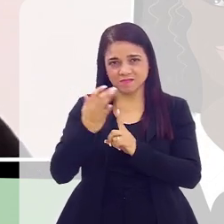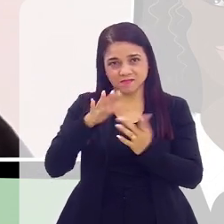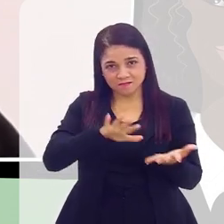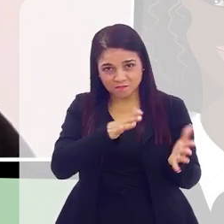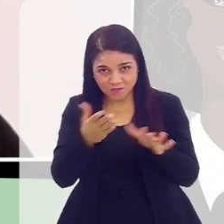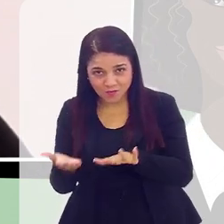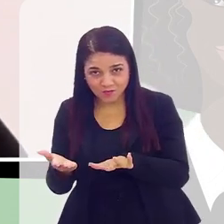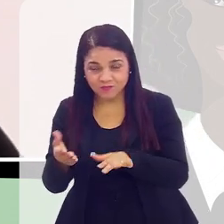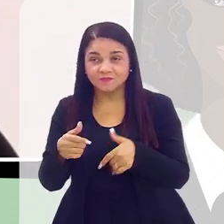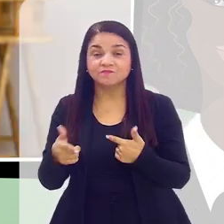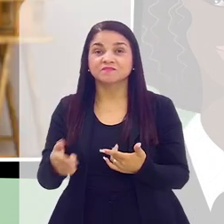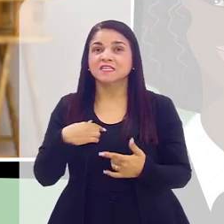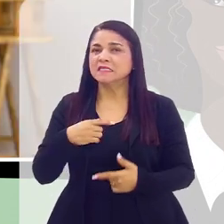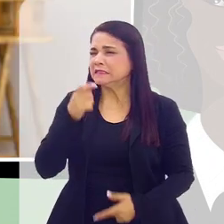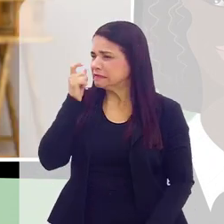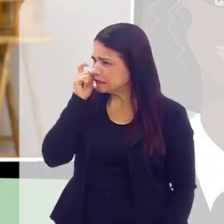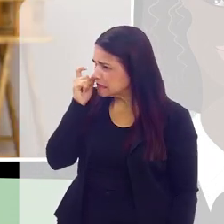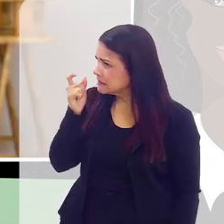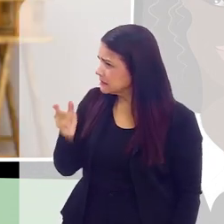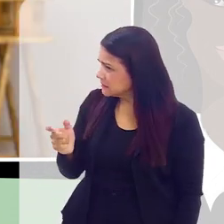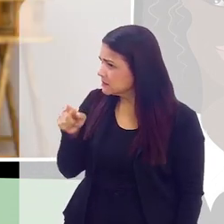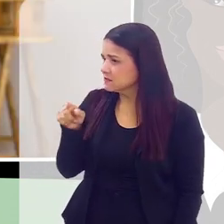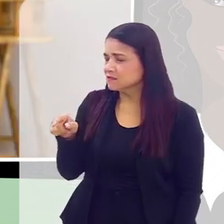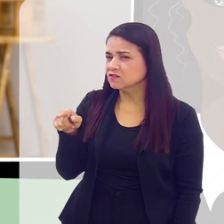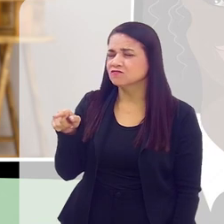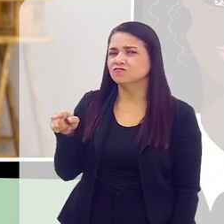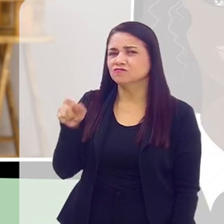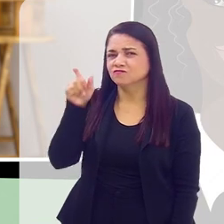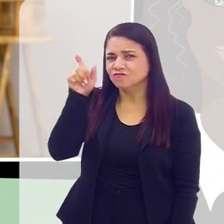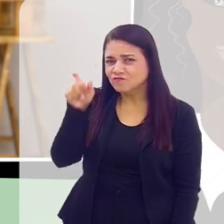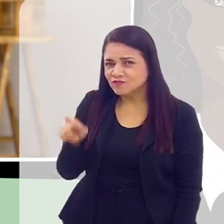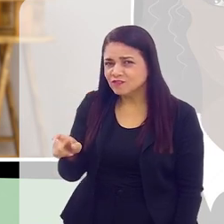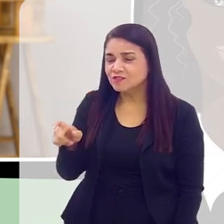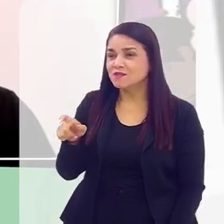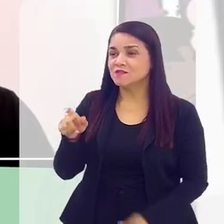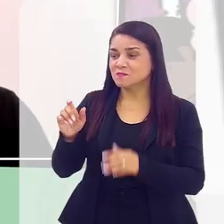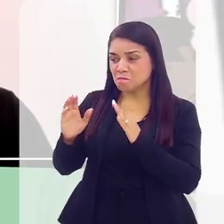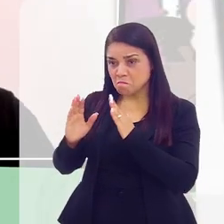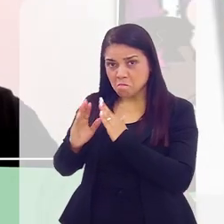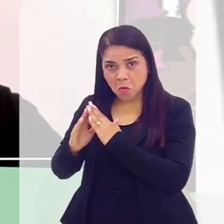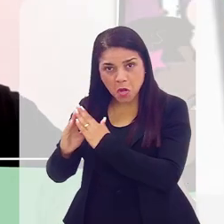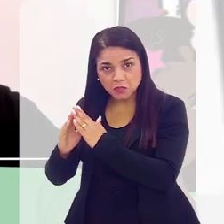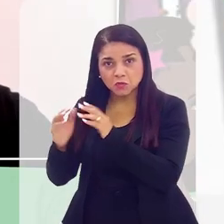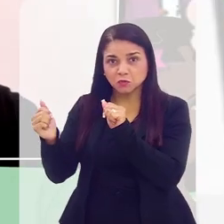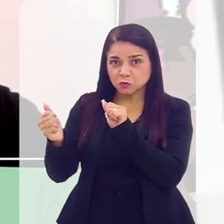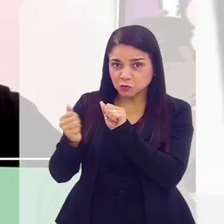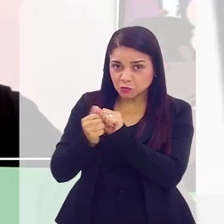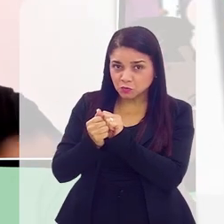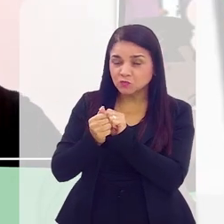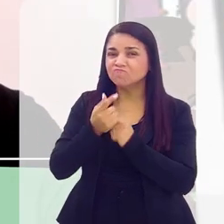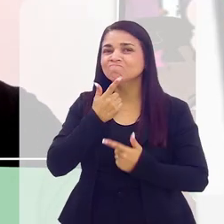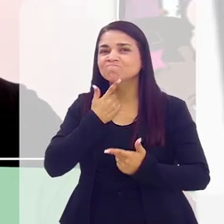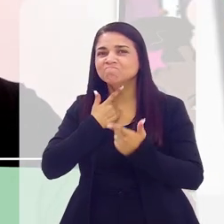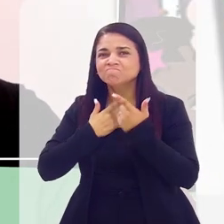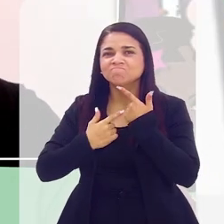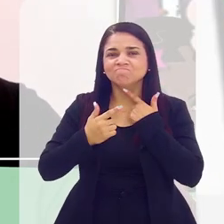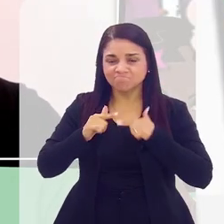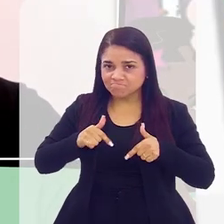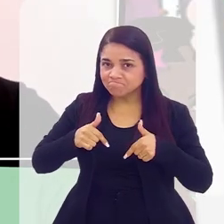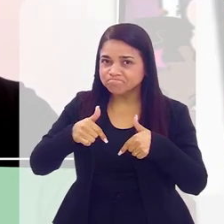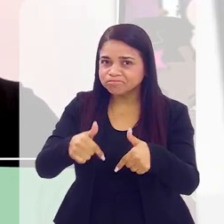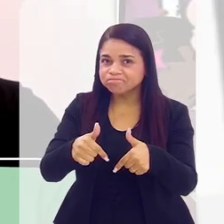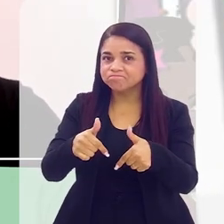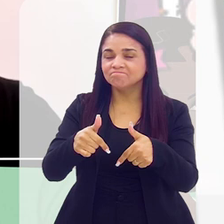vida. Foi isso. Interessante, né? Você, moradores, com desejo,